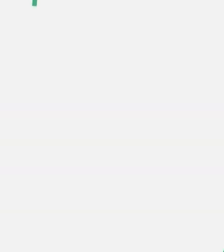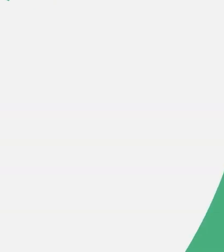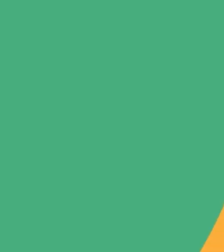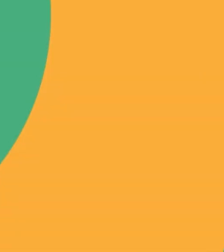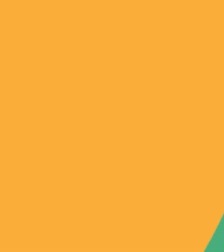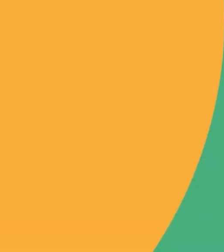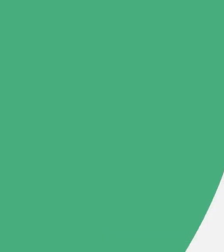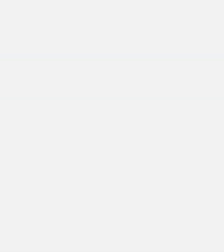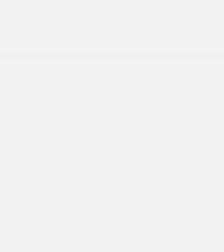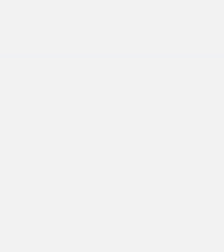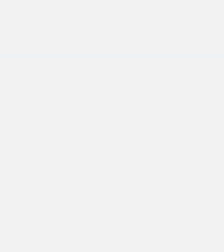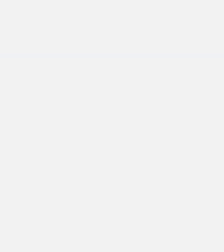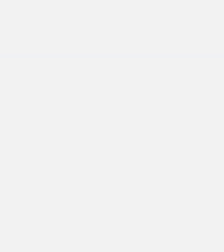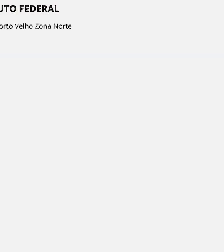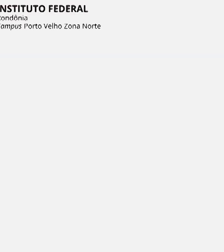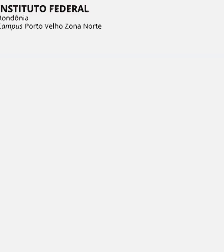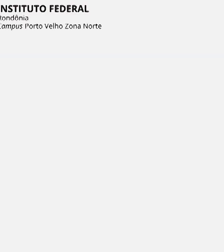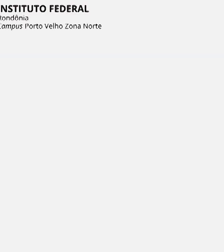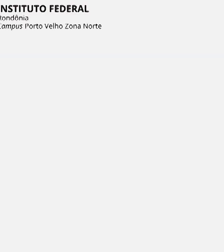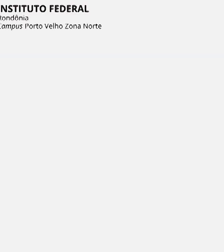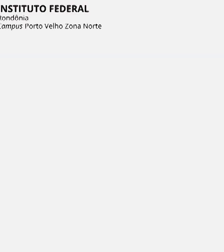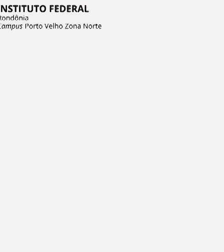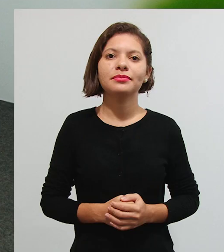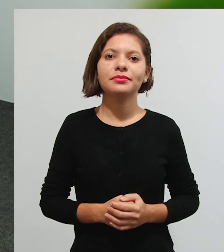Educação à distância, mudando realidades.